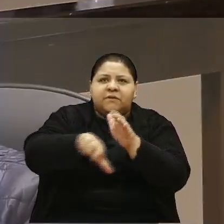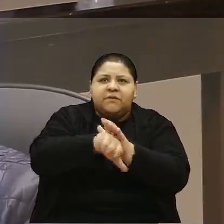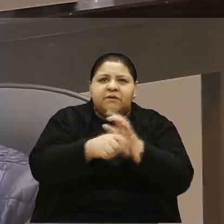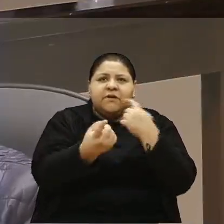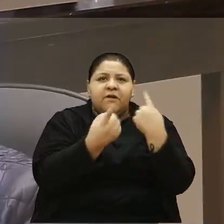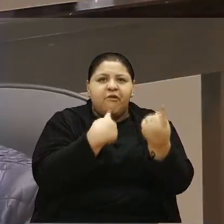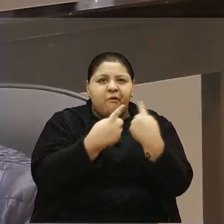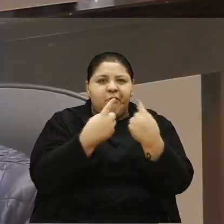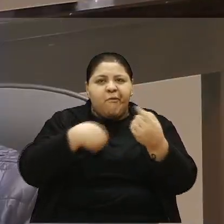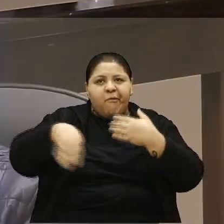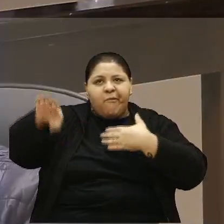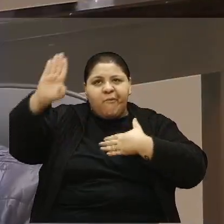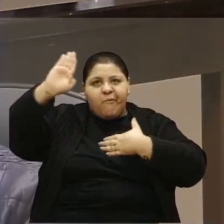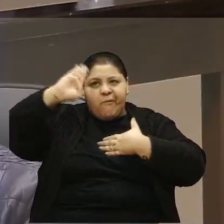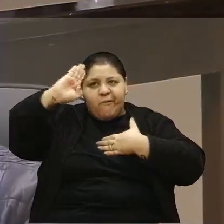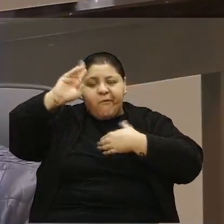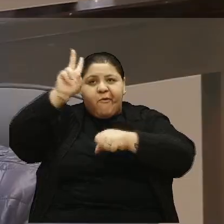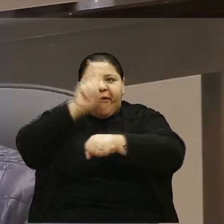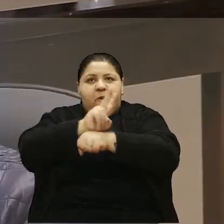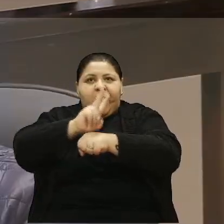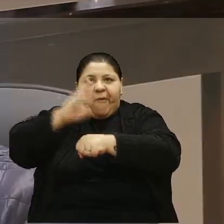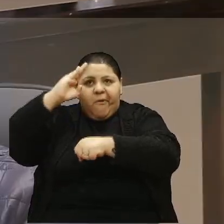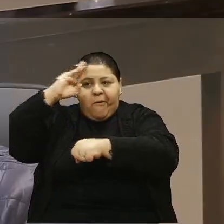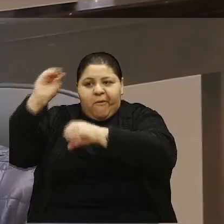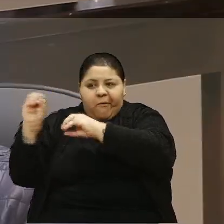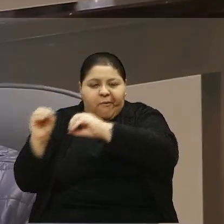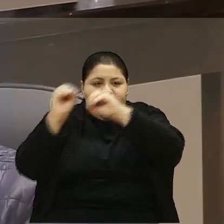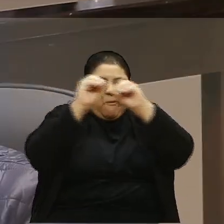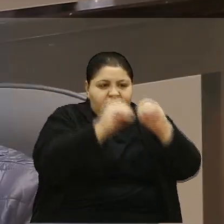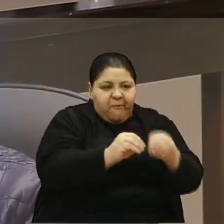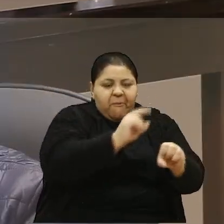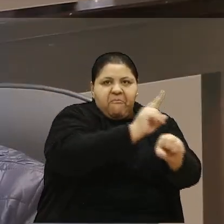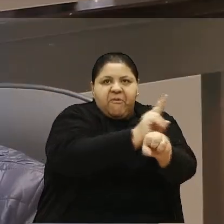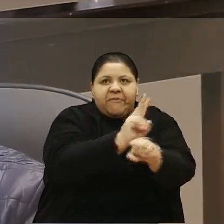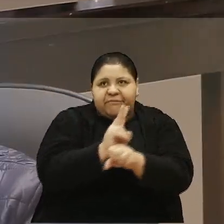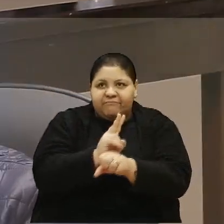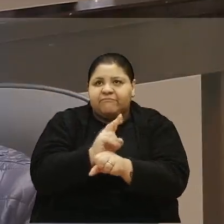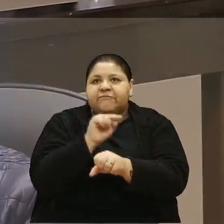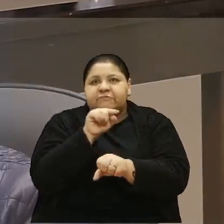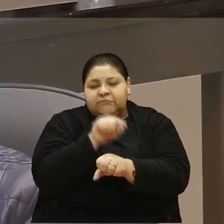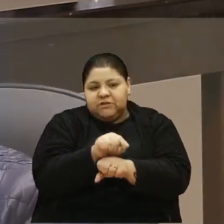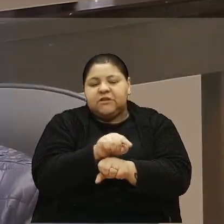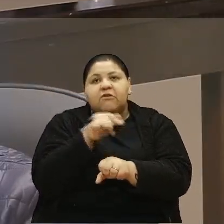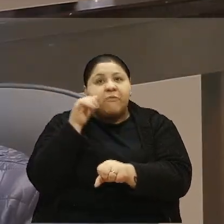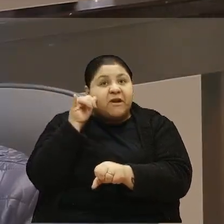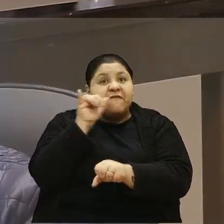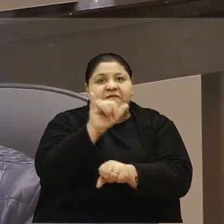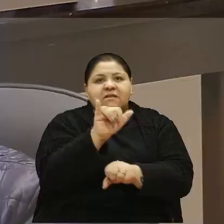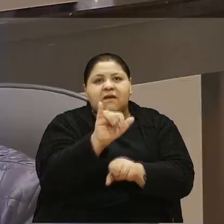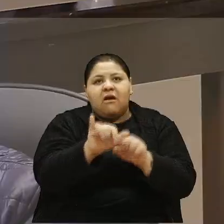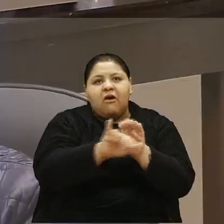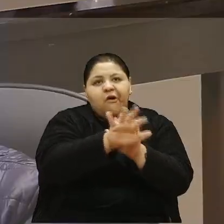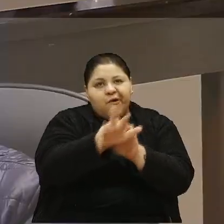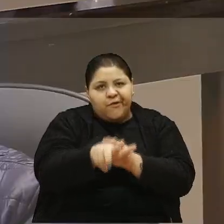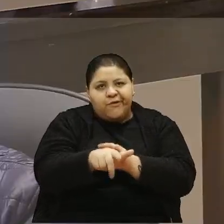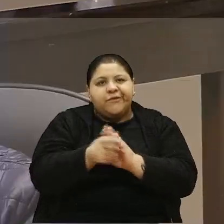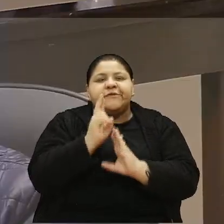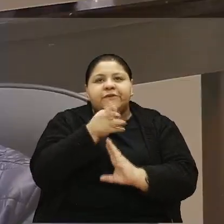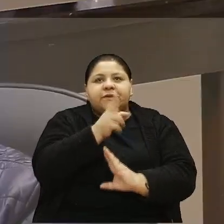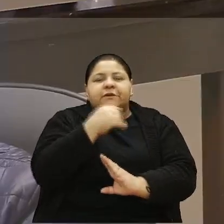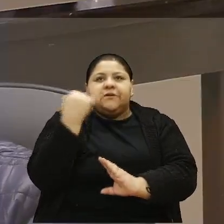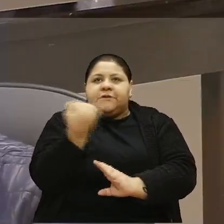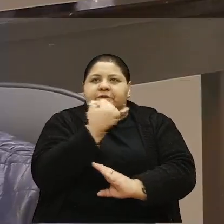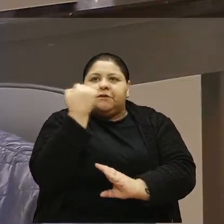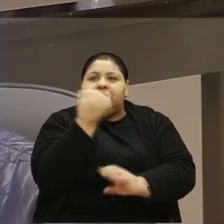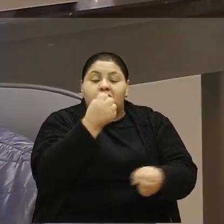Imigrante, deslocou a Guarda Municipal lá para ficar lá, para fazer o policiamento, então, ali, preventivo, né? Então, é sempre importante ter uma viatura da Guarda Municipal lá